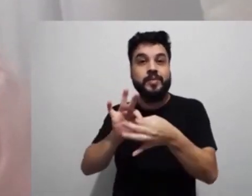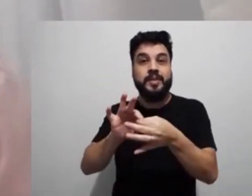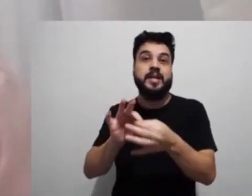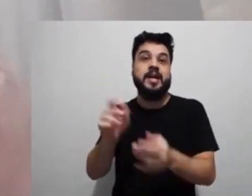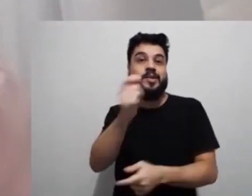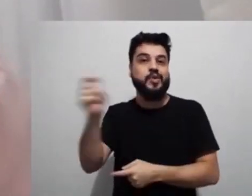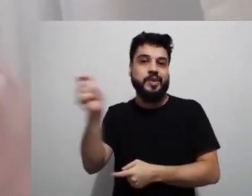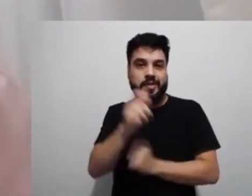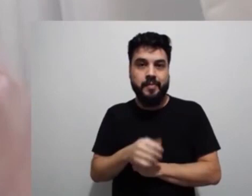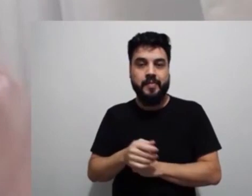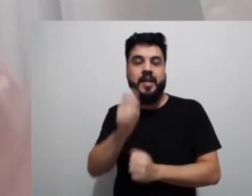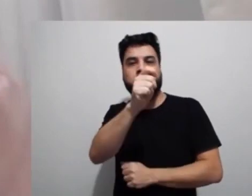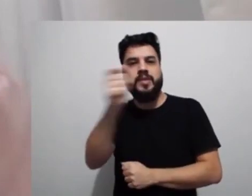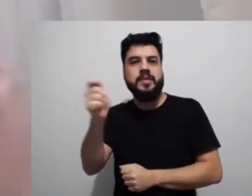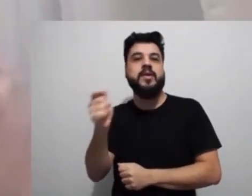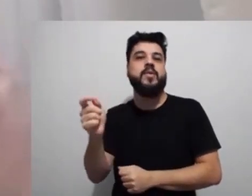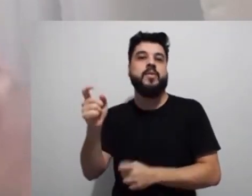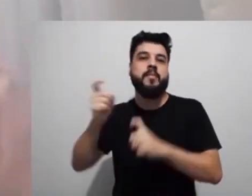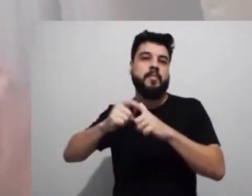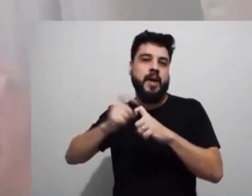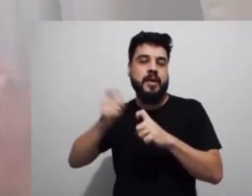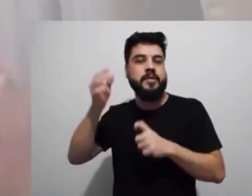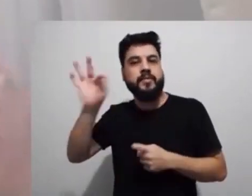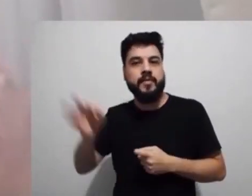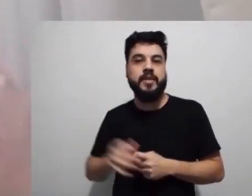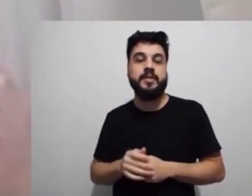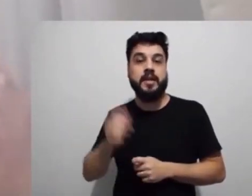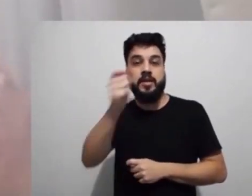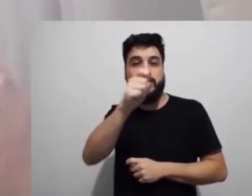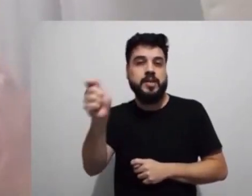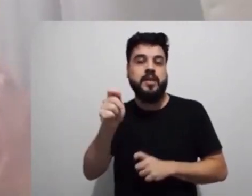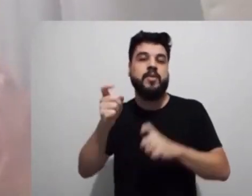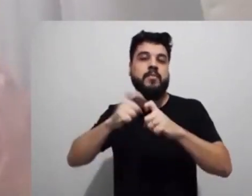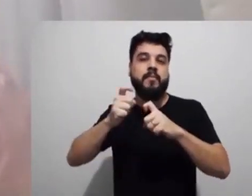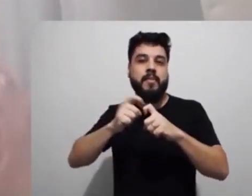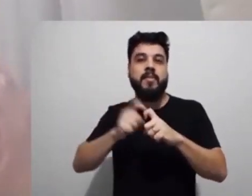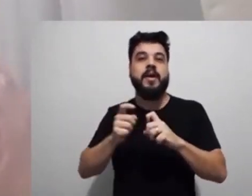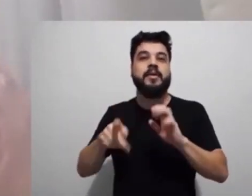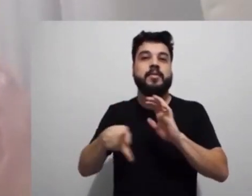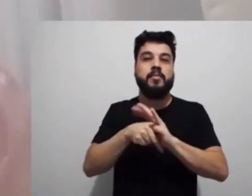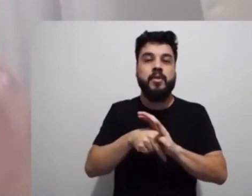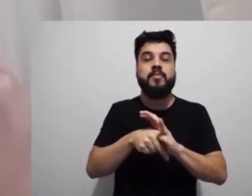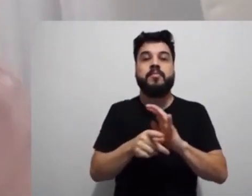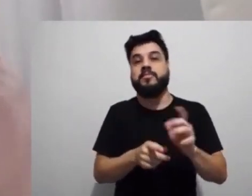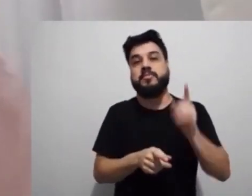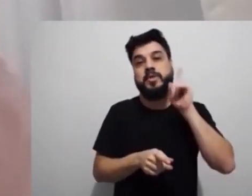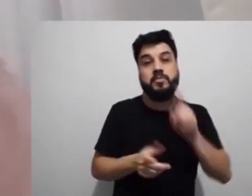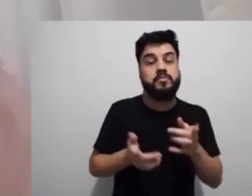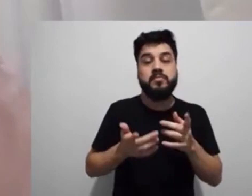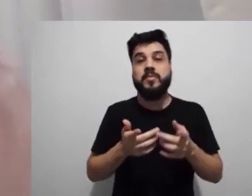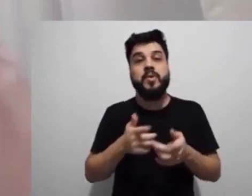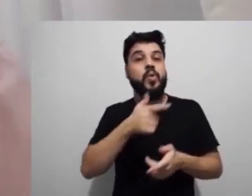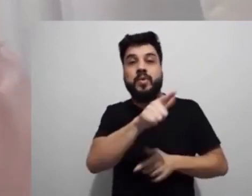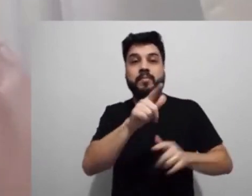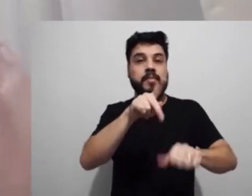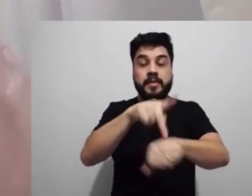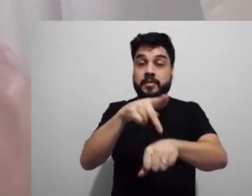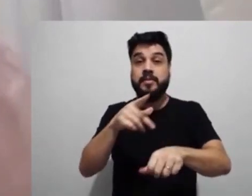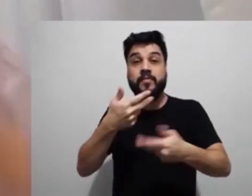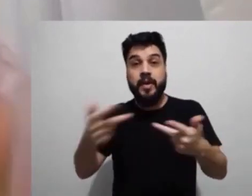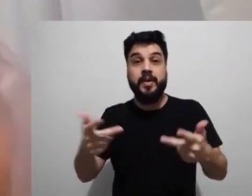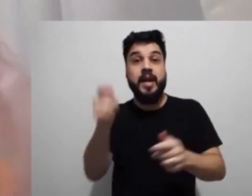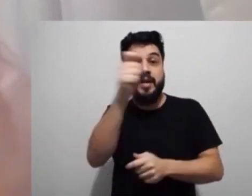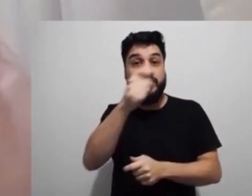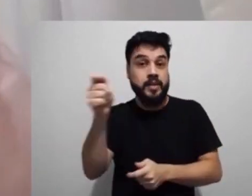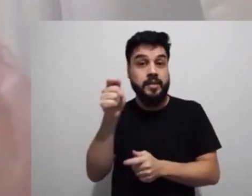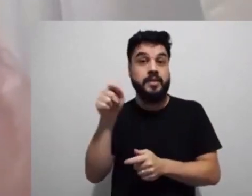associadas a algumas associações, Associação Médica de Infectologistas da França, dos Estados Unidos, Associação Médica de Gastrologia de